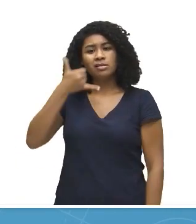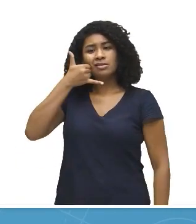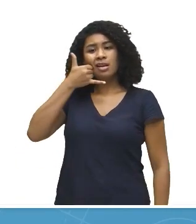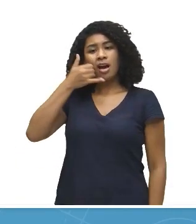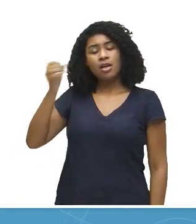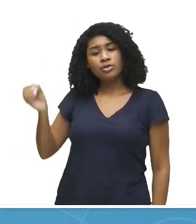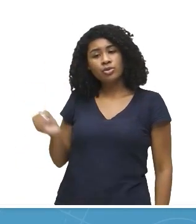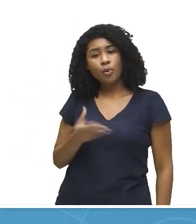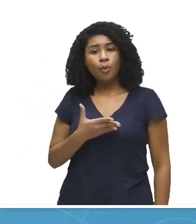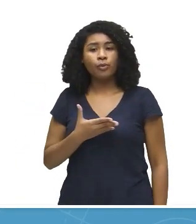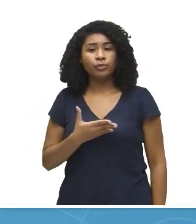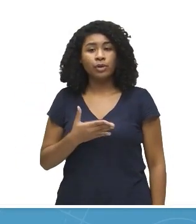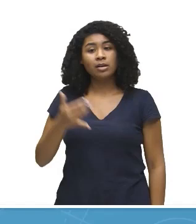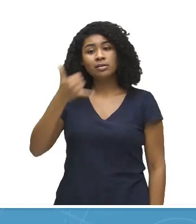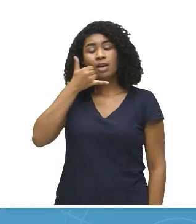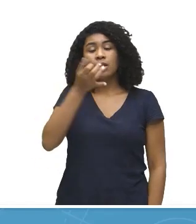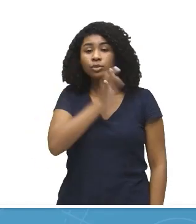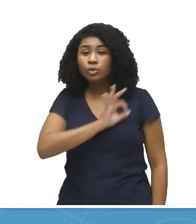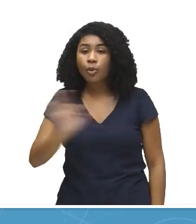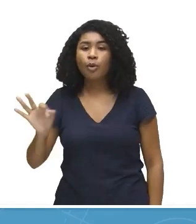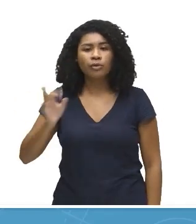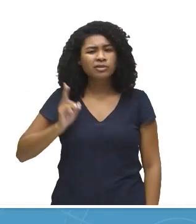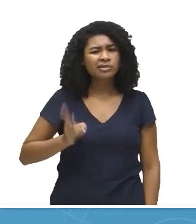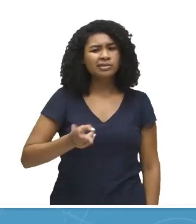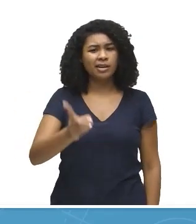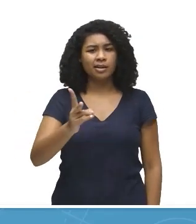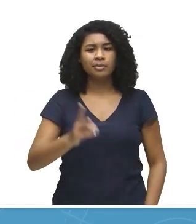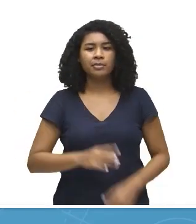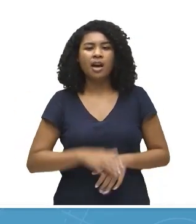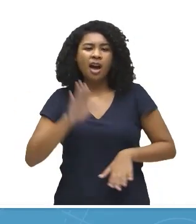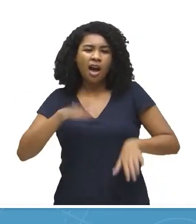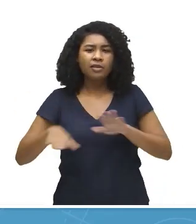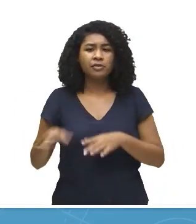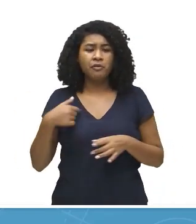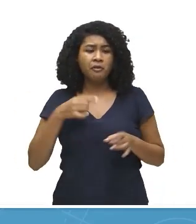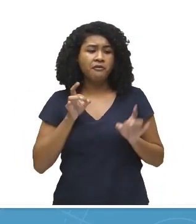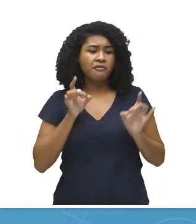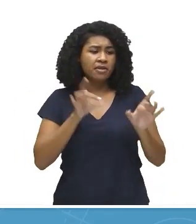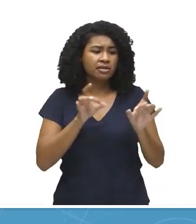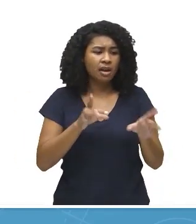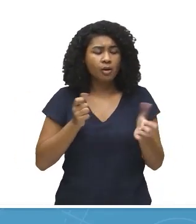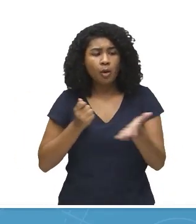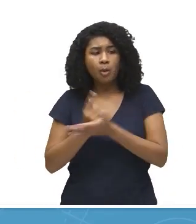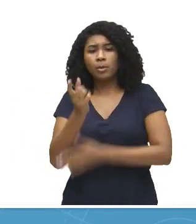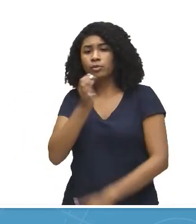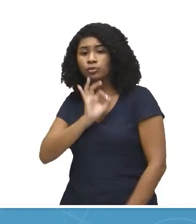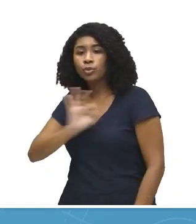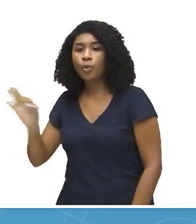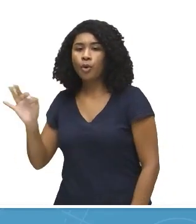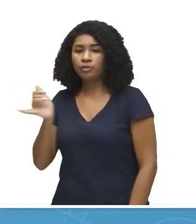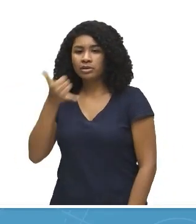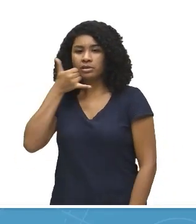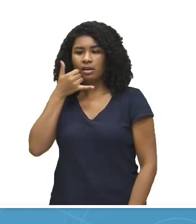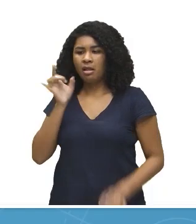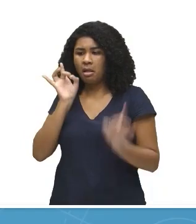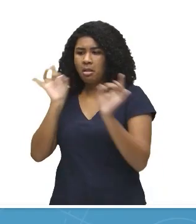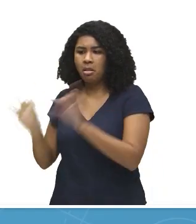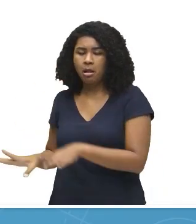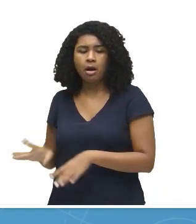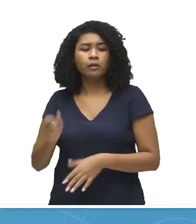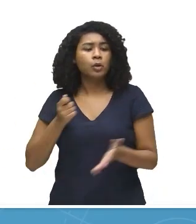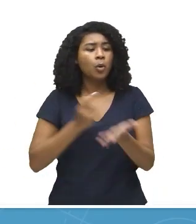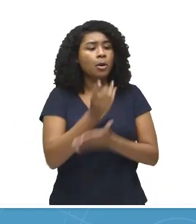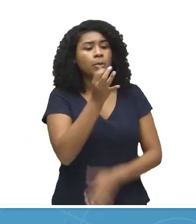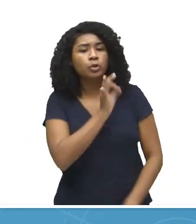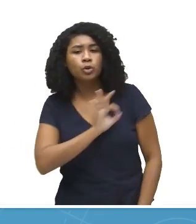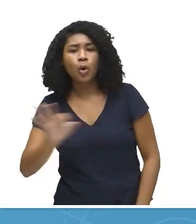tem um defeito, ou às vezes ele vende e repassa para outra pessoa, e depois esse celular acaba virando aí um